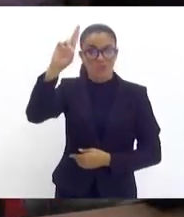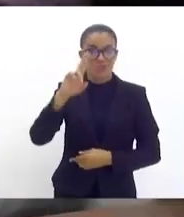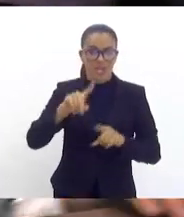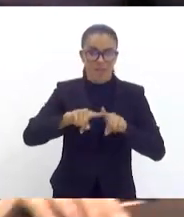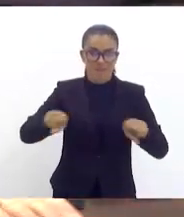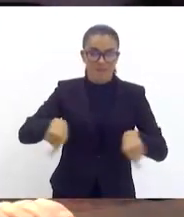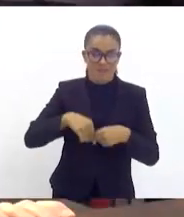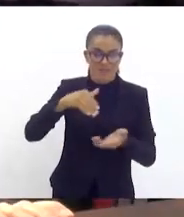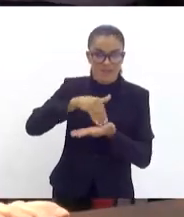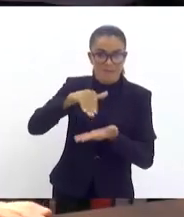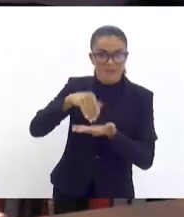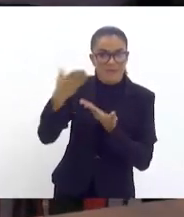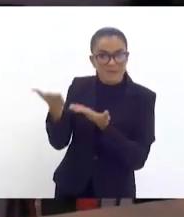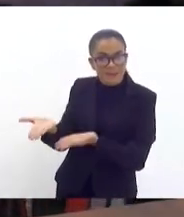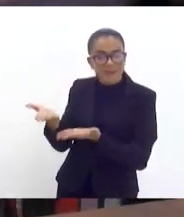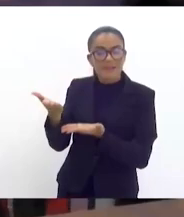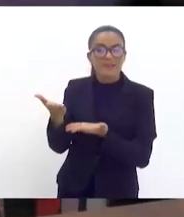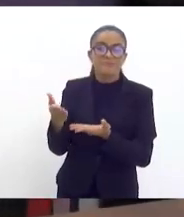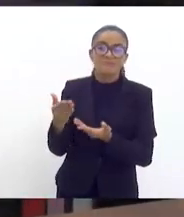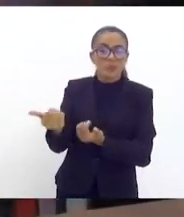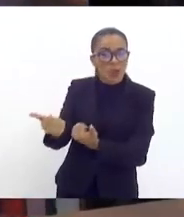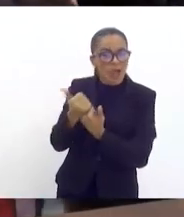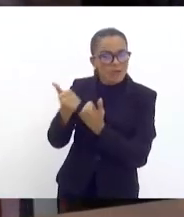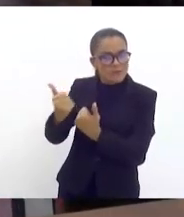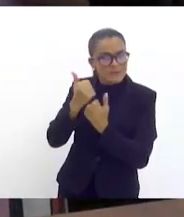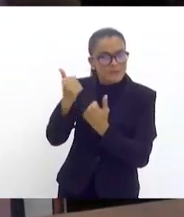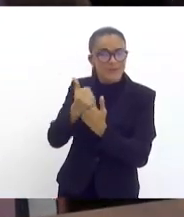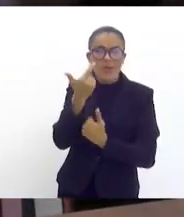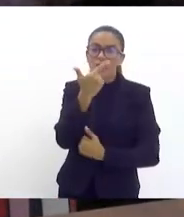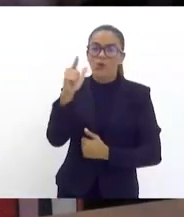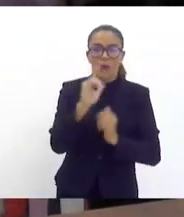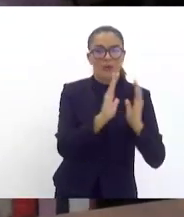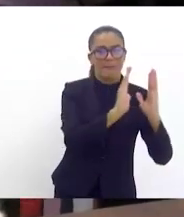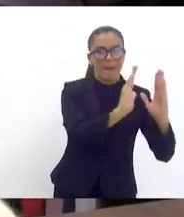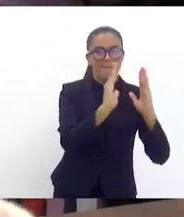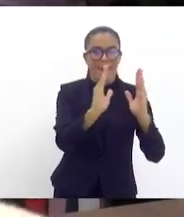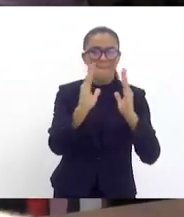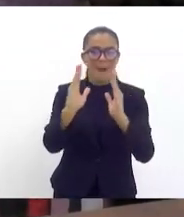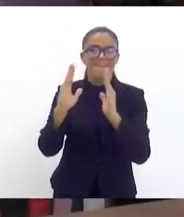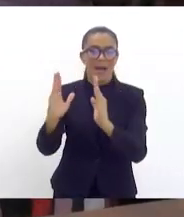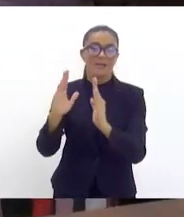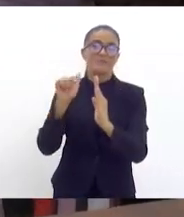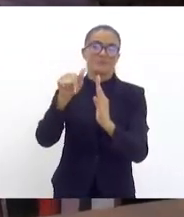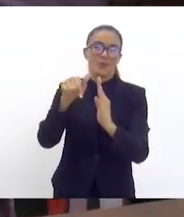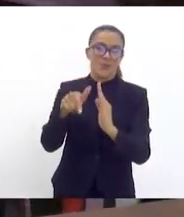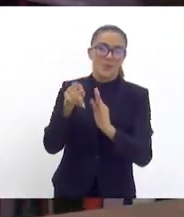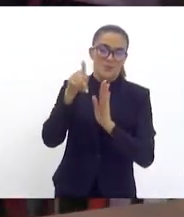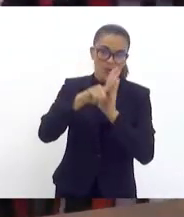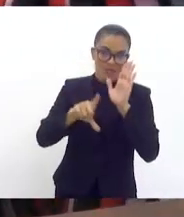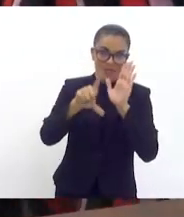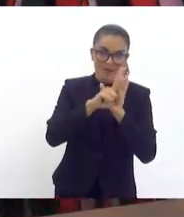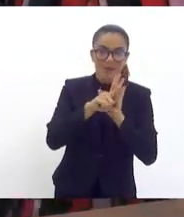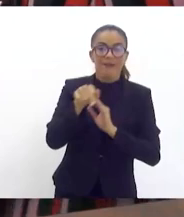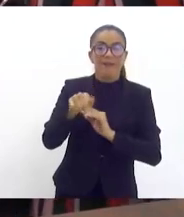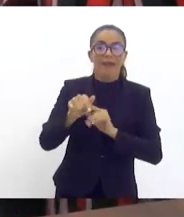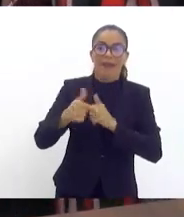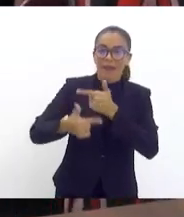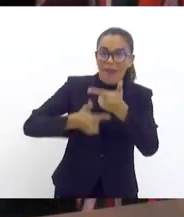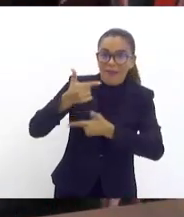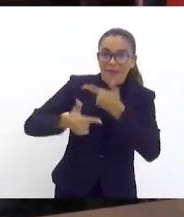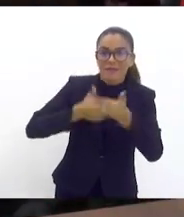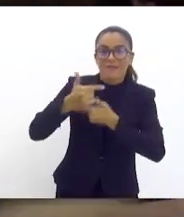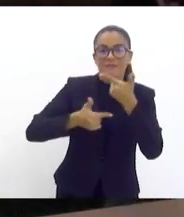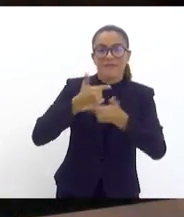Roger, que nos auxiliou também, presidente, numa outra etapa, numa outra parte do nosso projeto, que é atividade